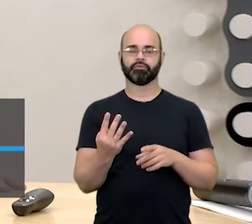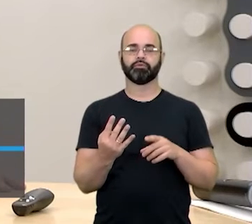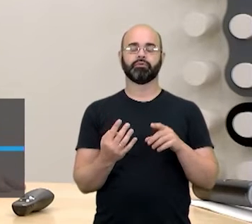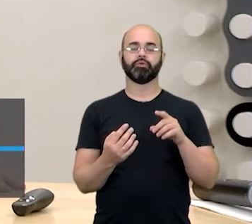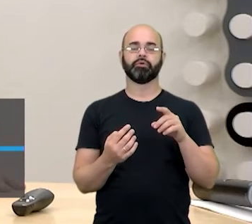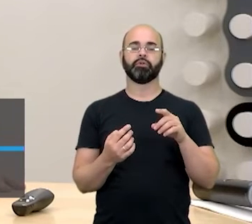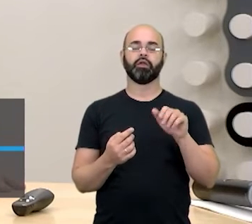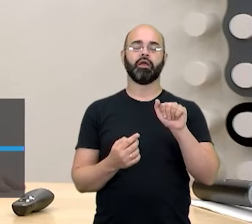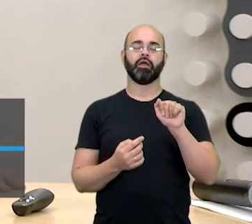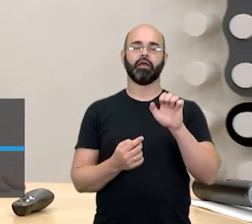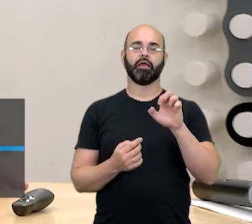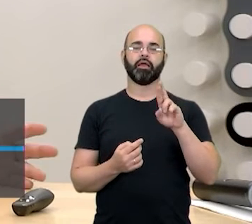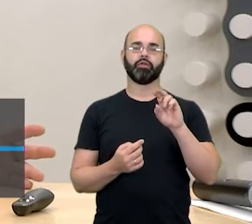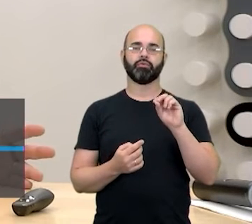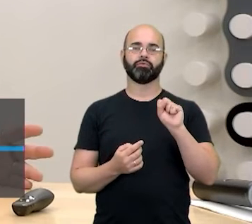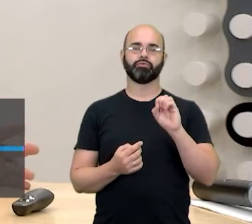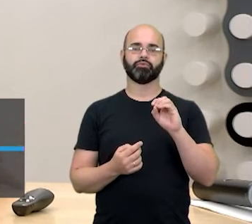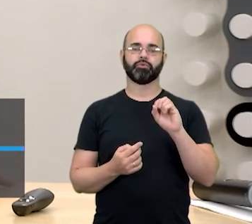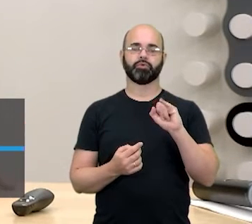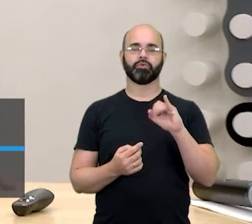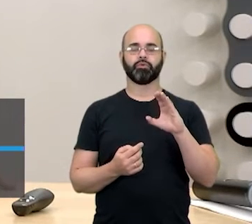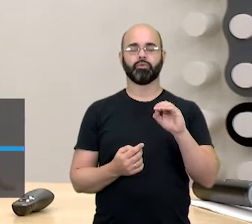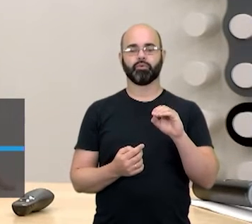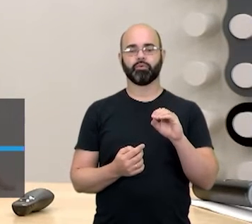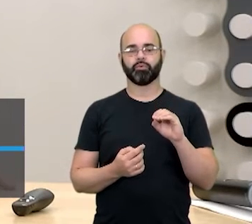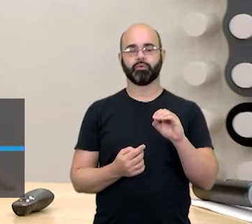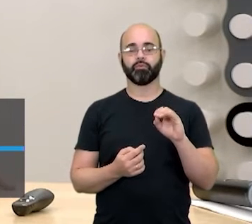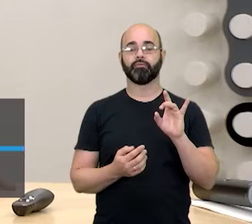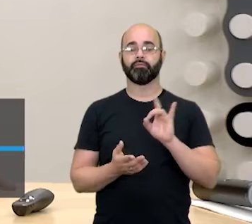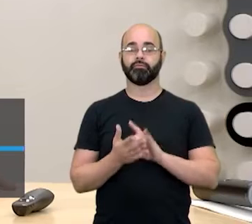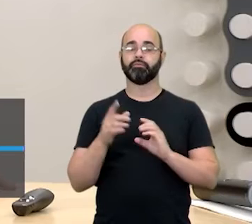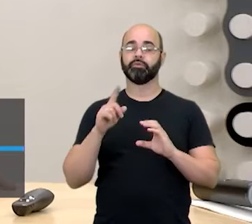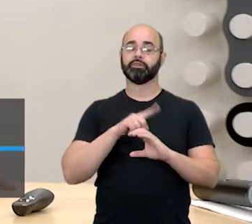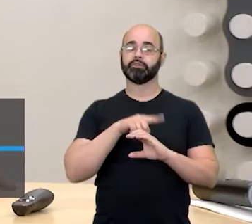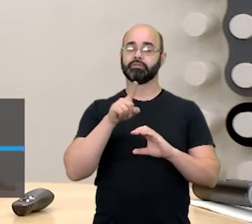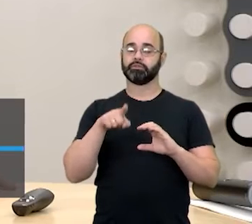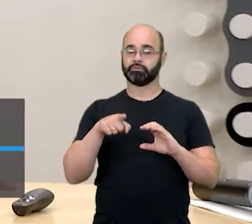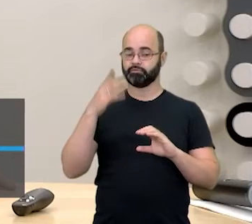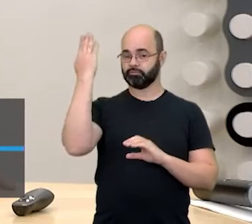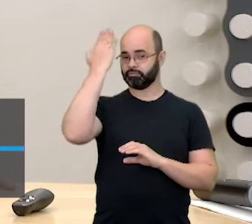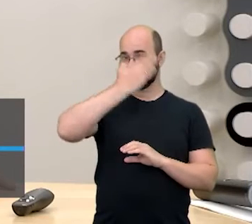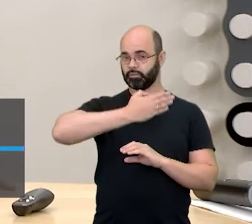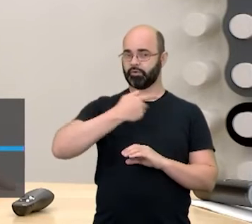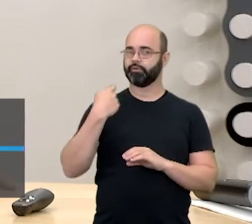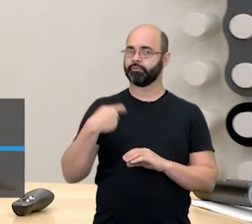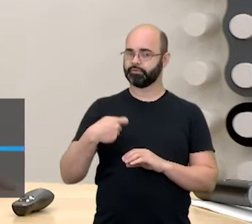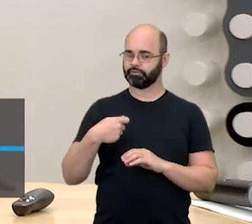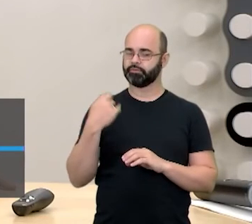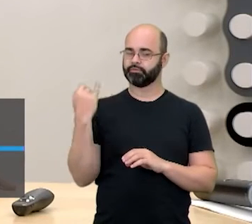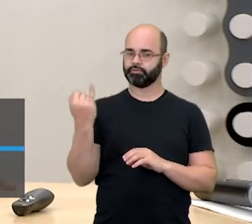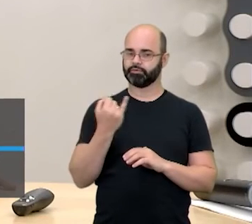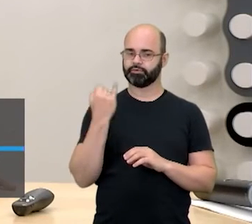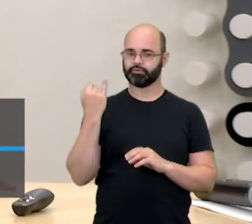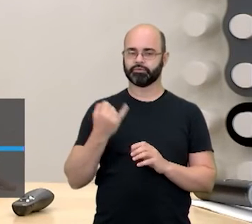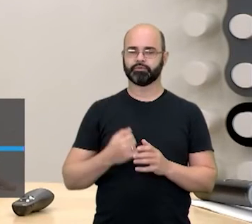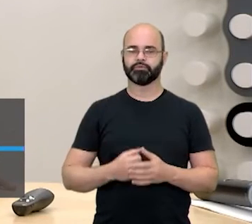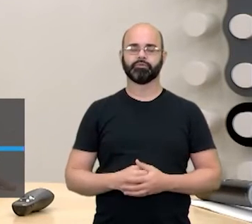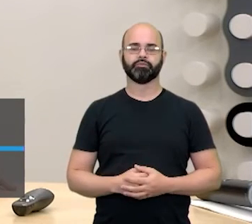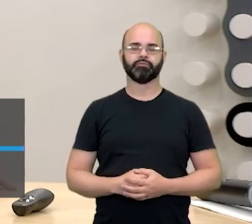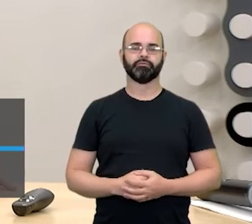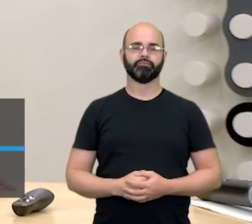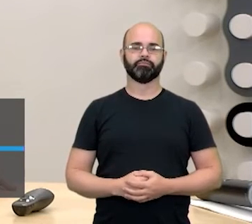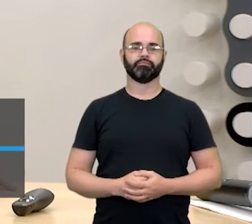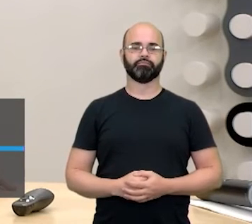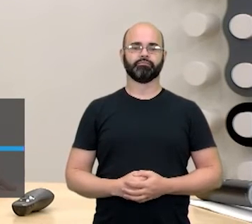Fanerozoico, e aí dizer aí que, né, por aspectos científicos, que é importante retratar isso, né, se tem aí,